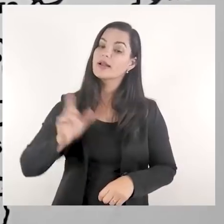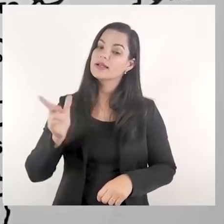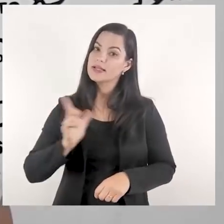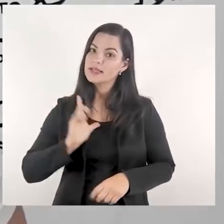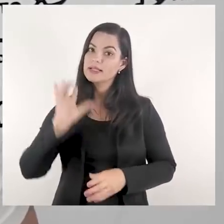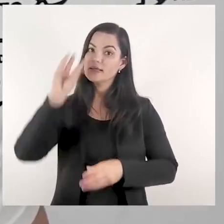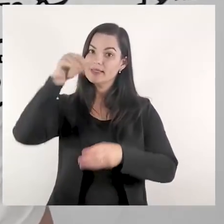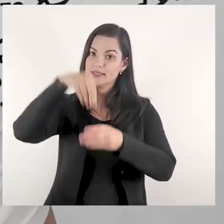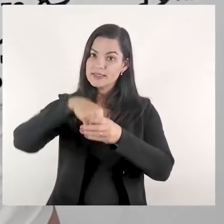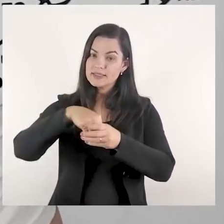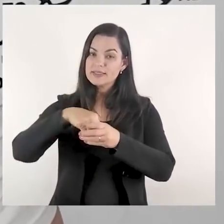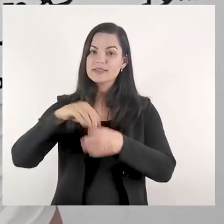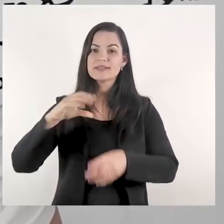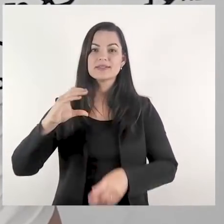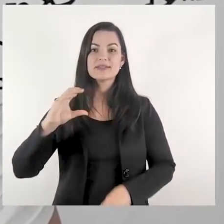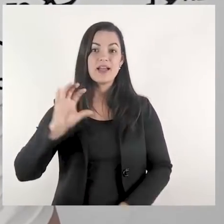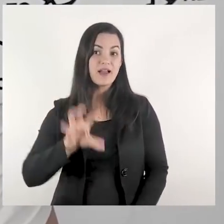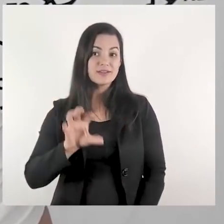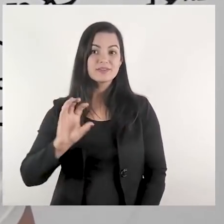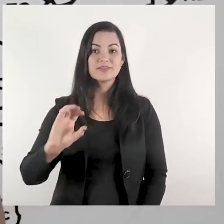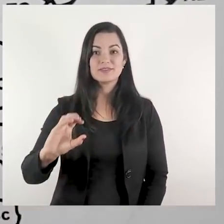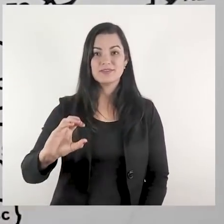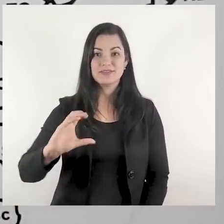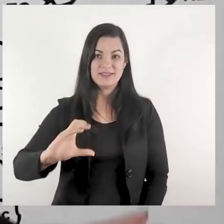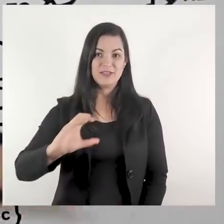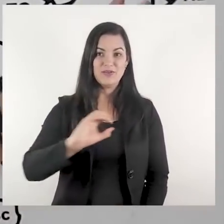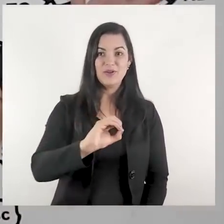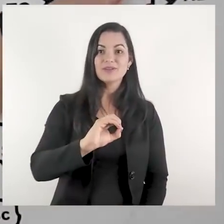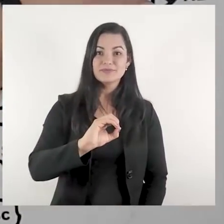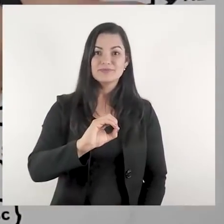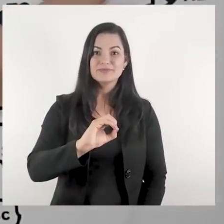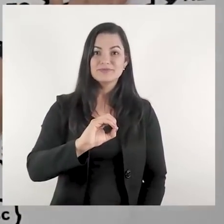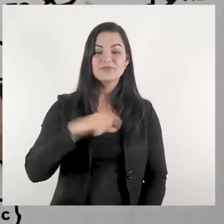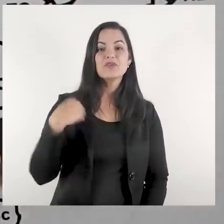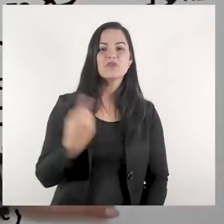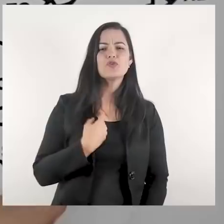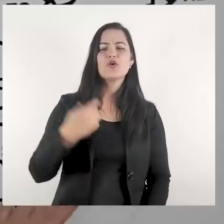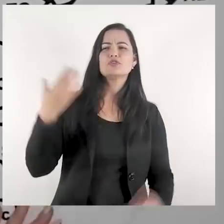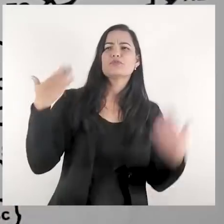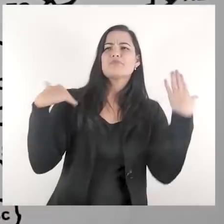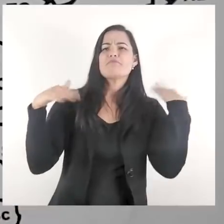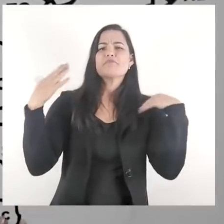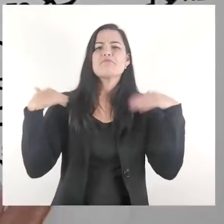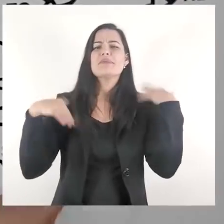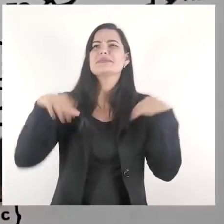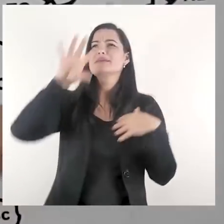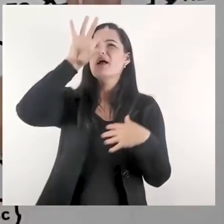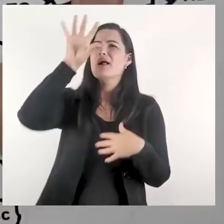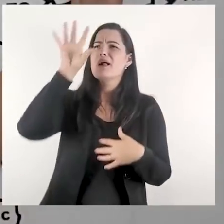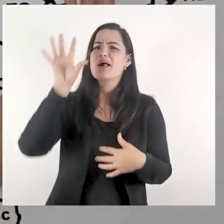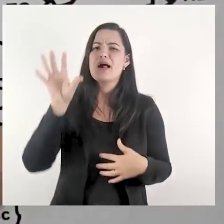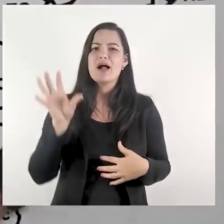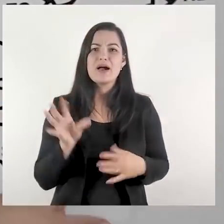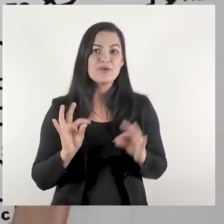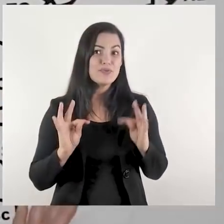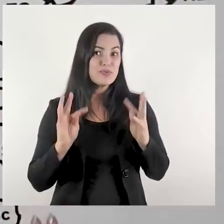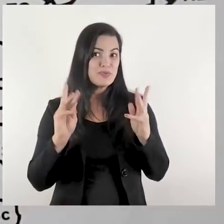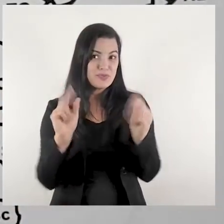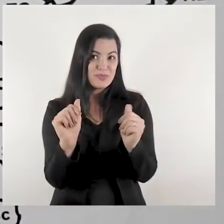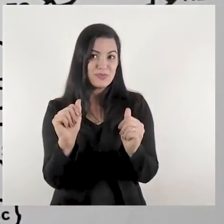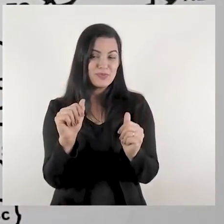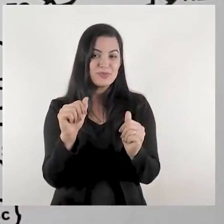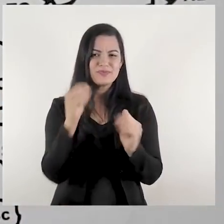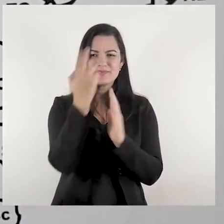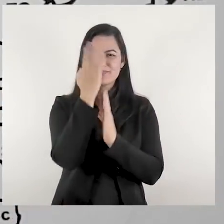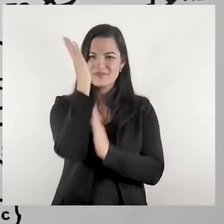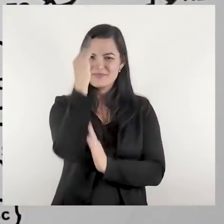aqui na região Centro-Oeste. Nós já passeamos por toda essa área aqui que nós temos no mapa